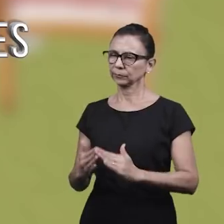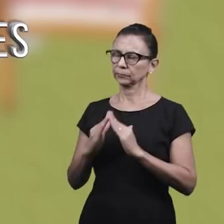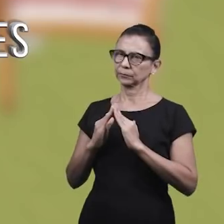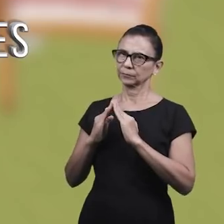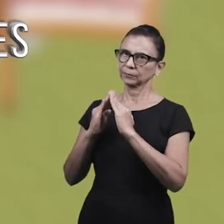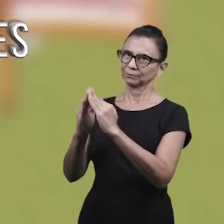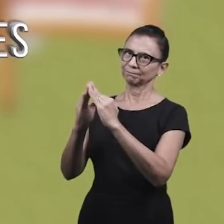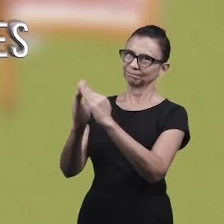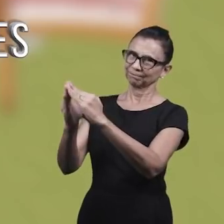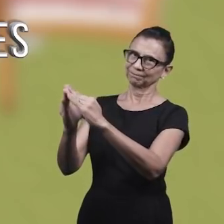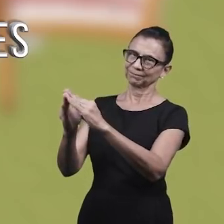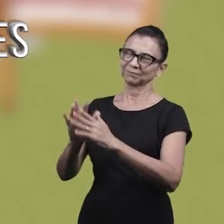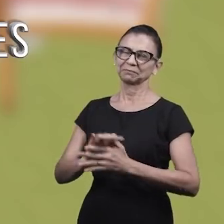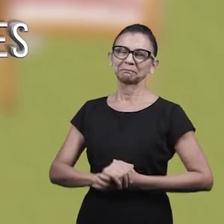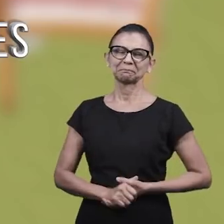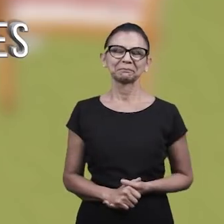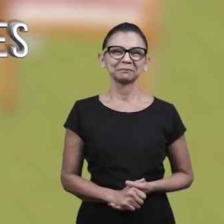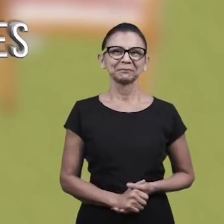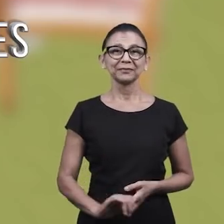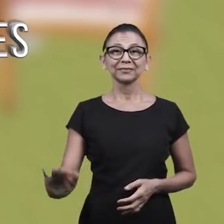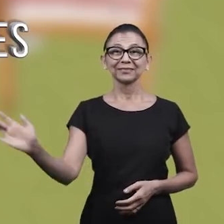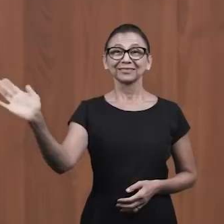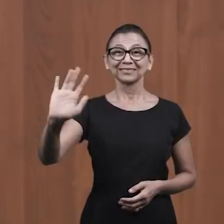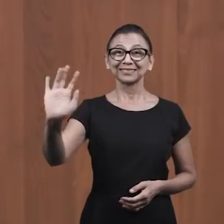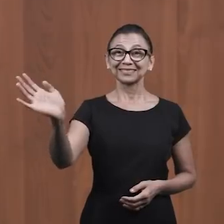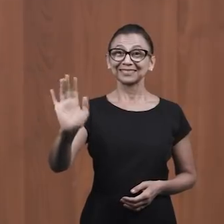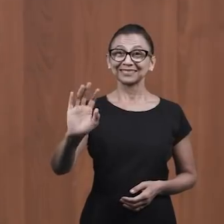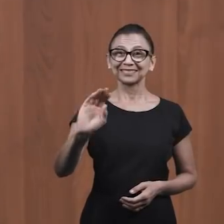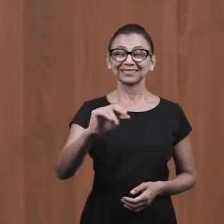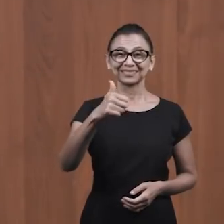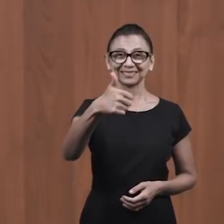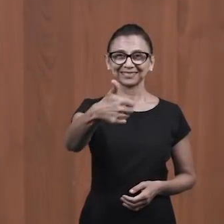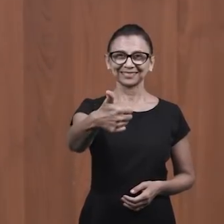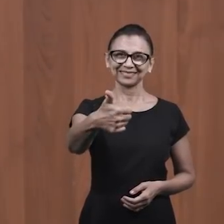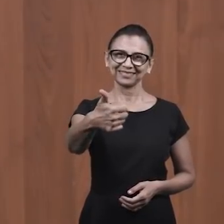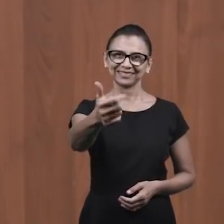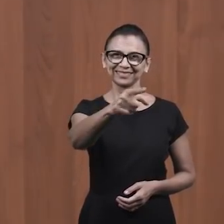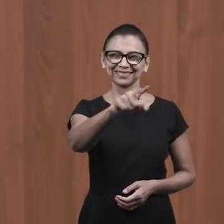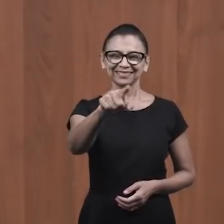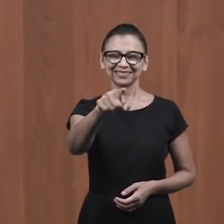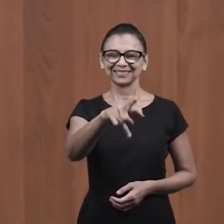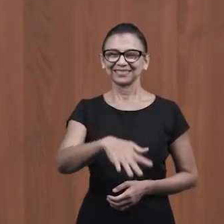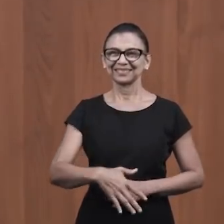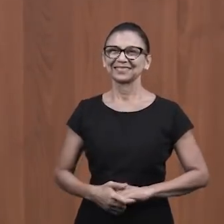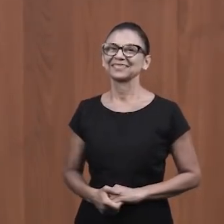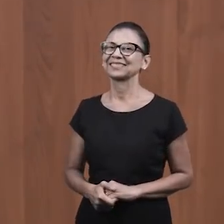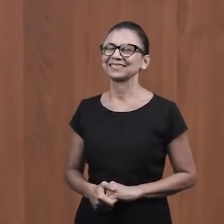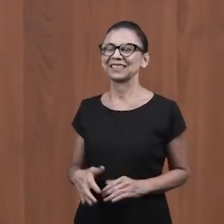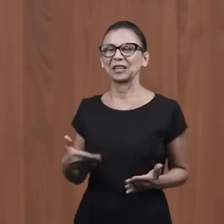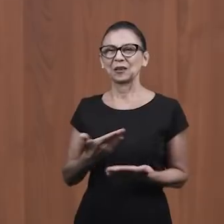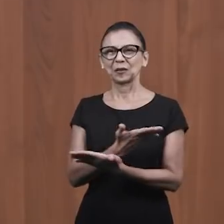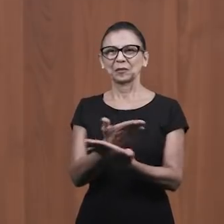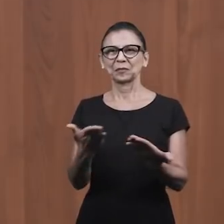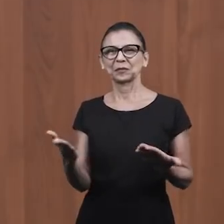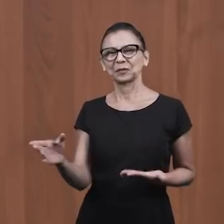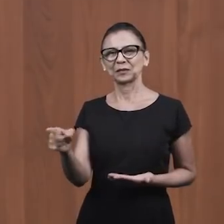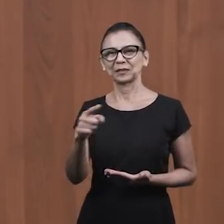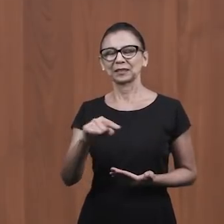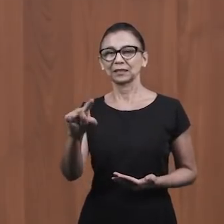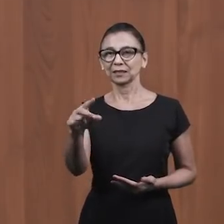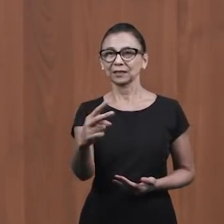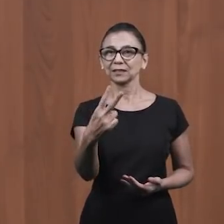aula para as crianças, intermediários e adolescentes, a professora Rúbia Barreto falará sobre esta experiência e dentro do tema Jesus,